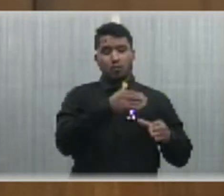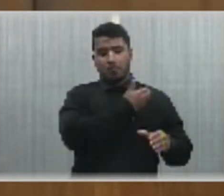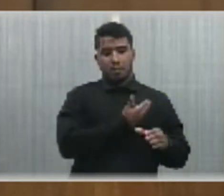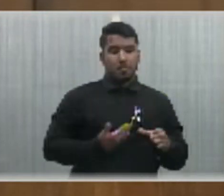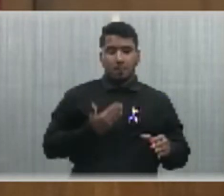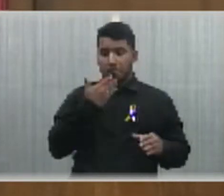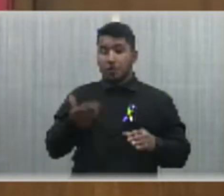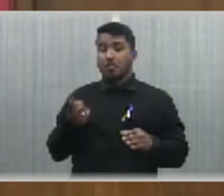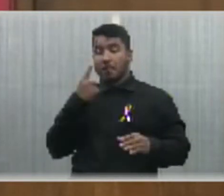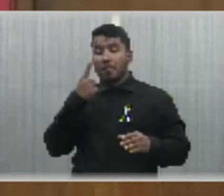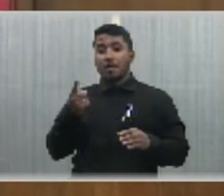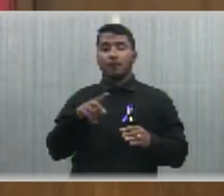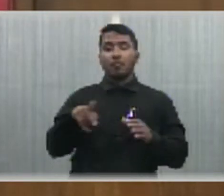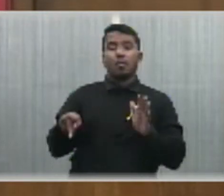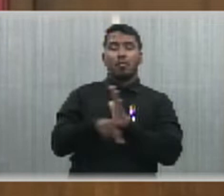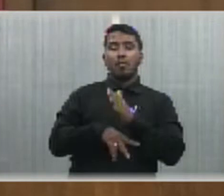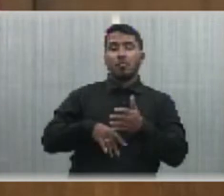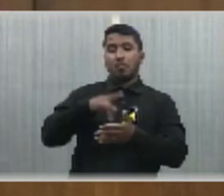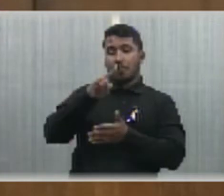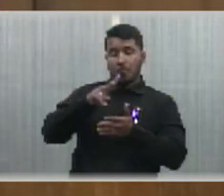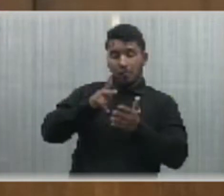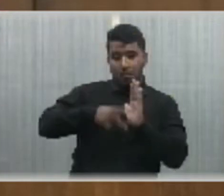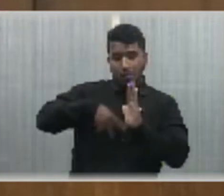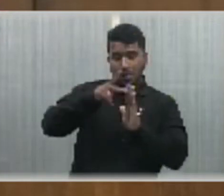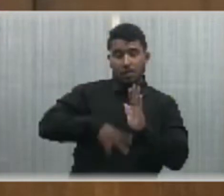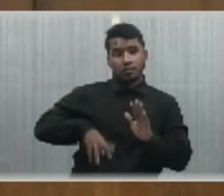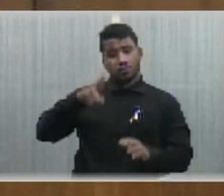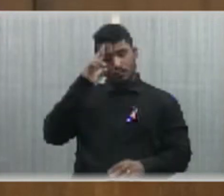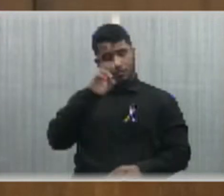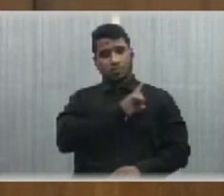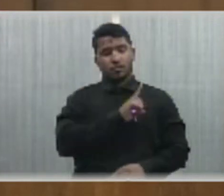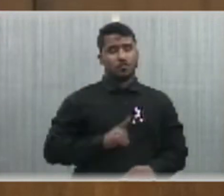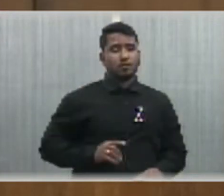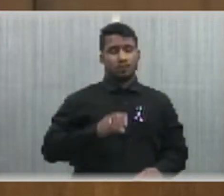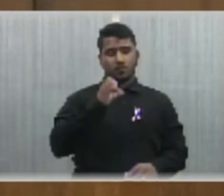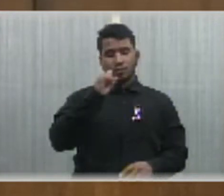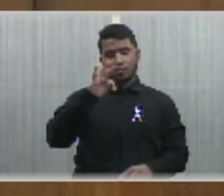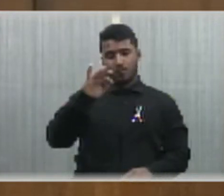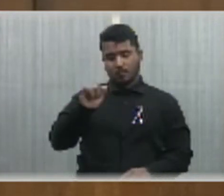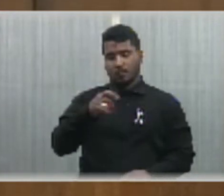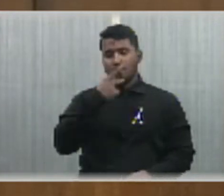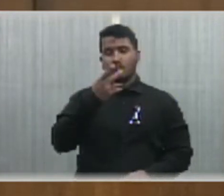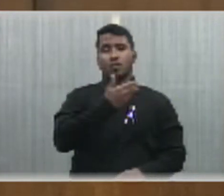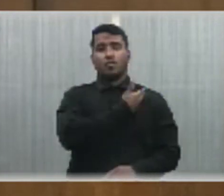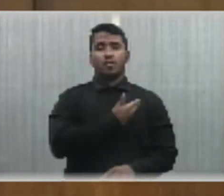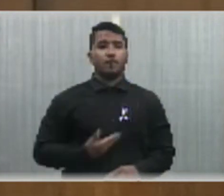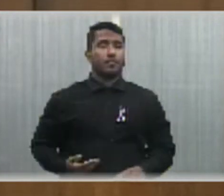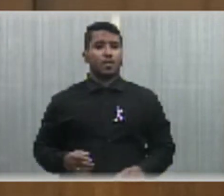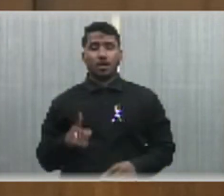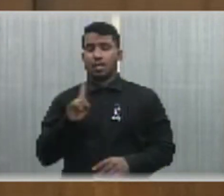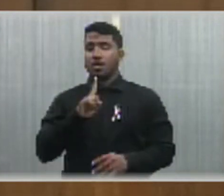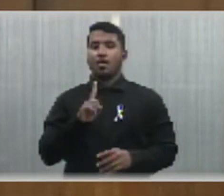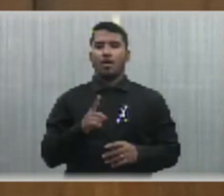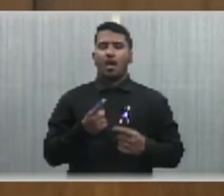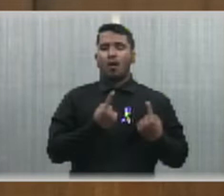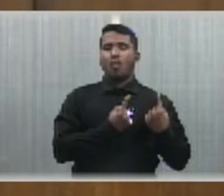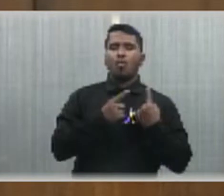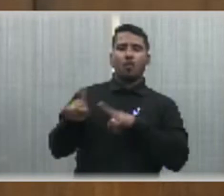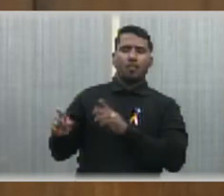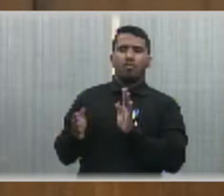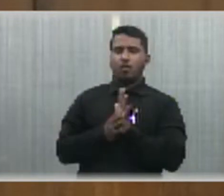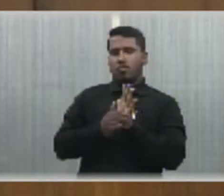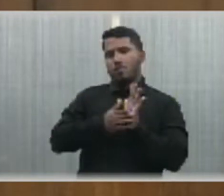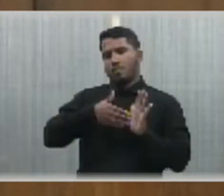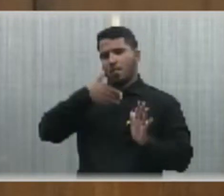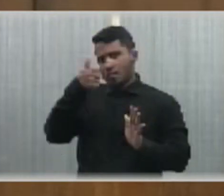governista. O senhor deputado doutor Francisco Costa informou que o governo não se opõe às